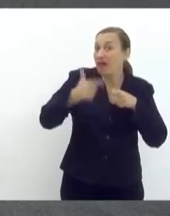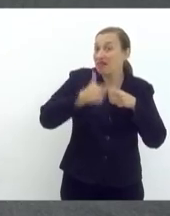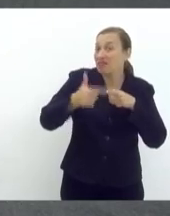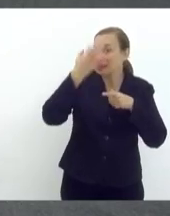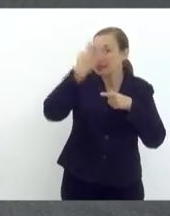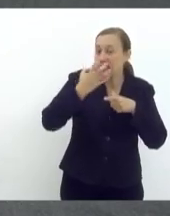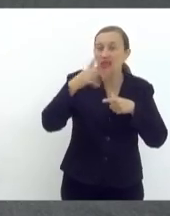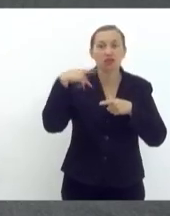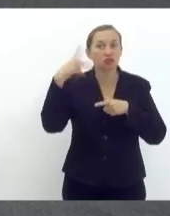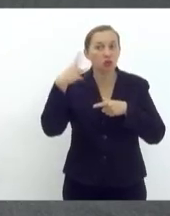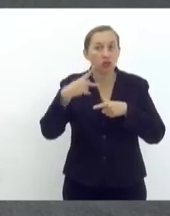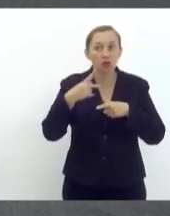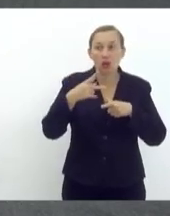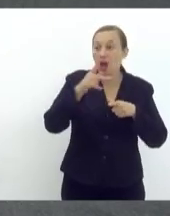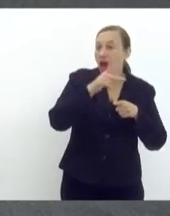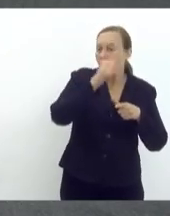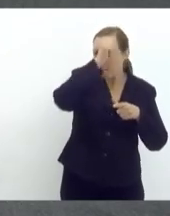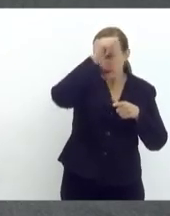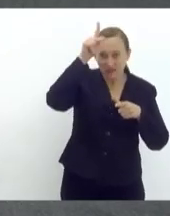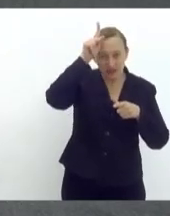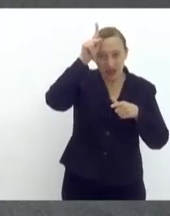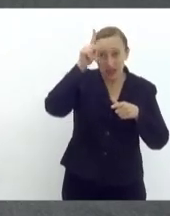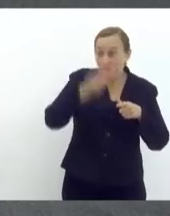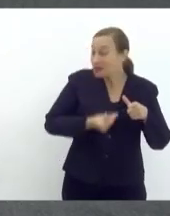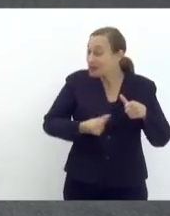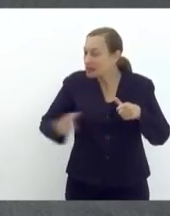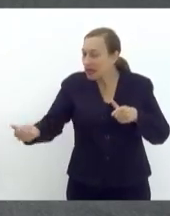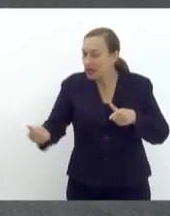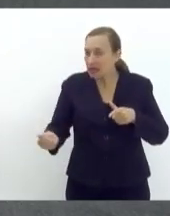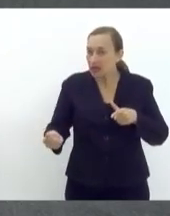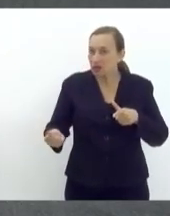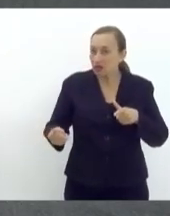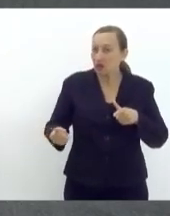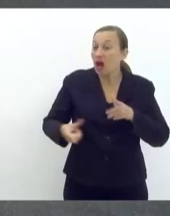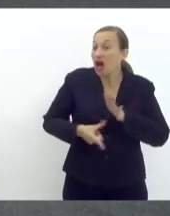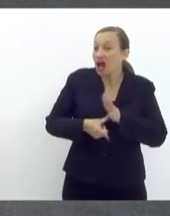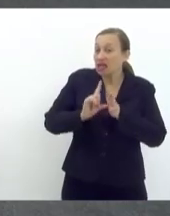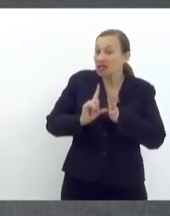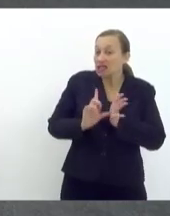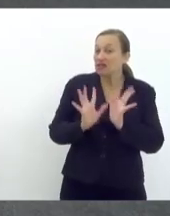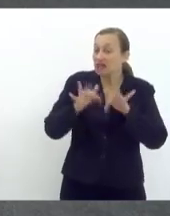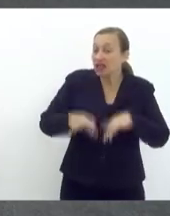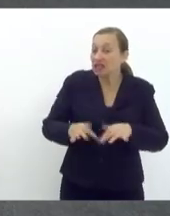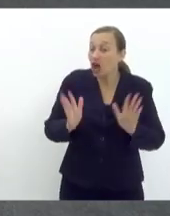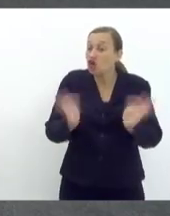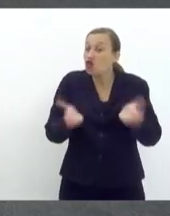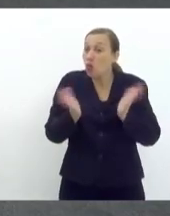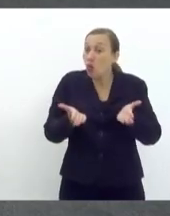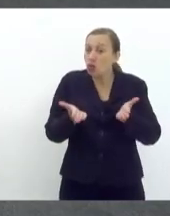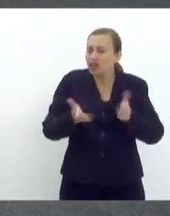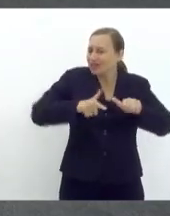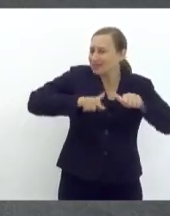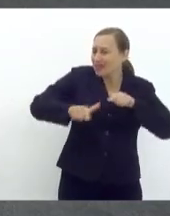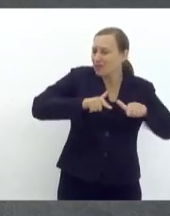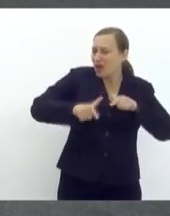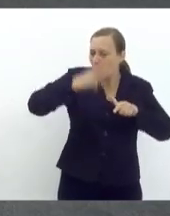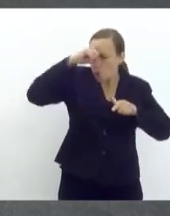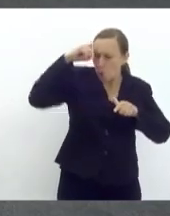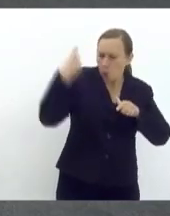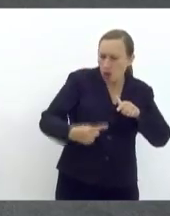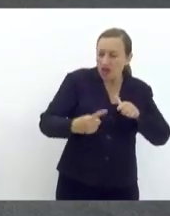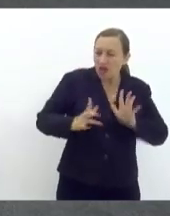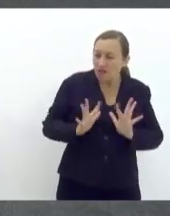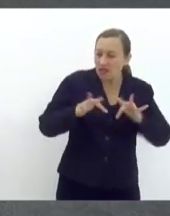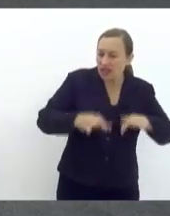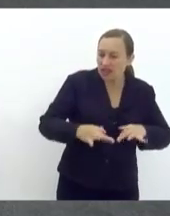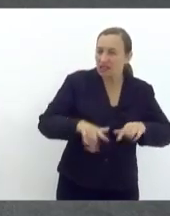muito graves Prefeito saindo na metade do mandato e hoje ele tá lá fazendo a sua obrigação que a concluir o mandato e fazer